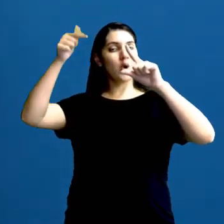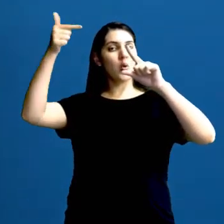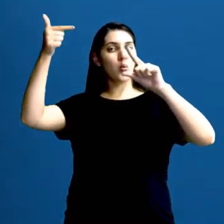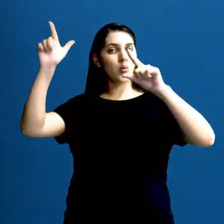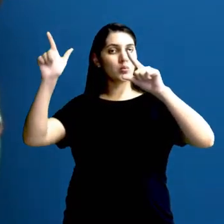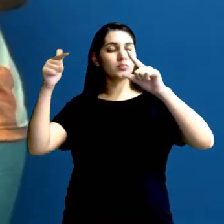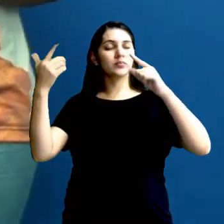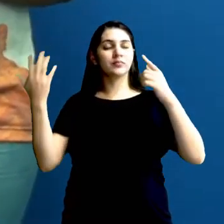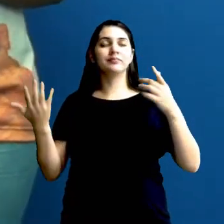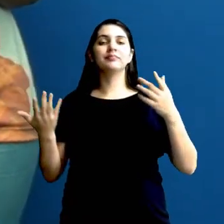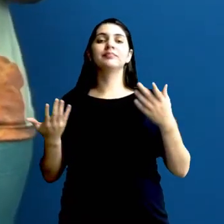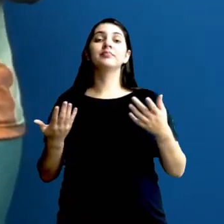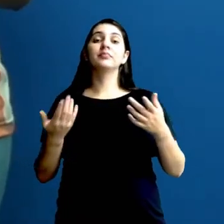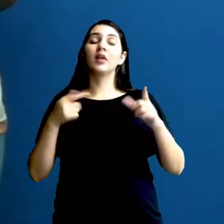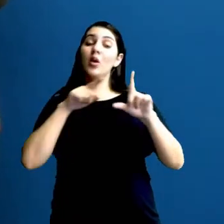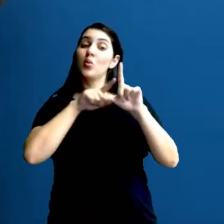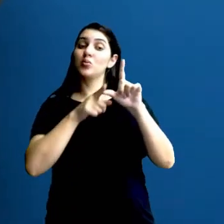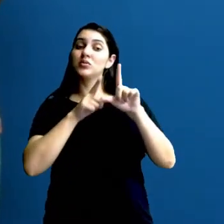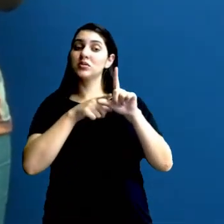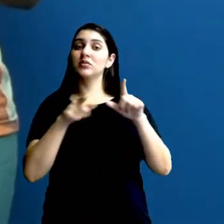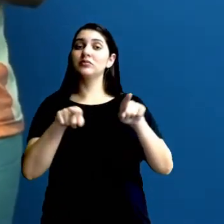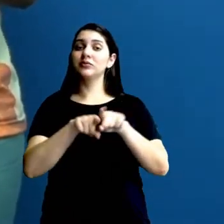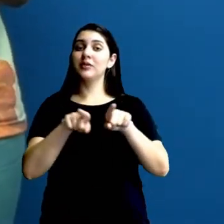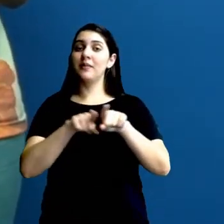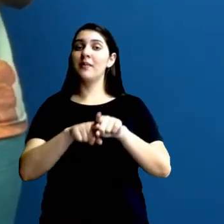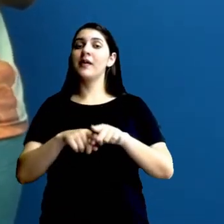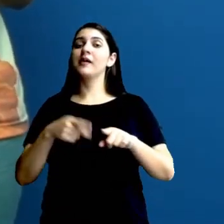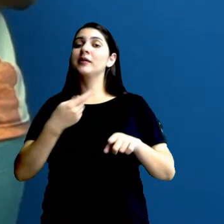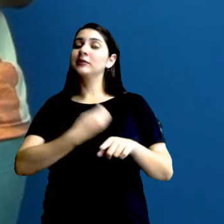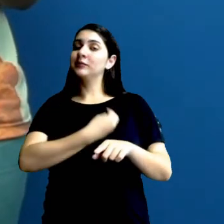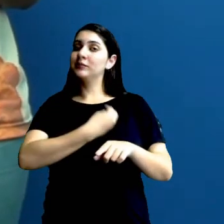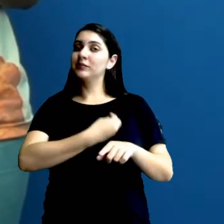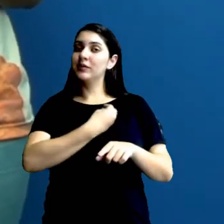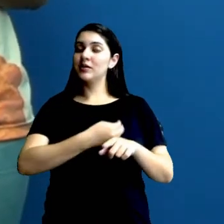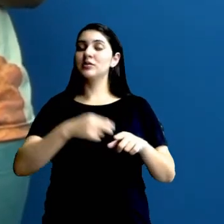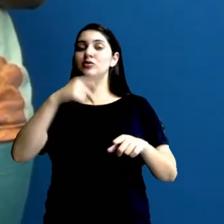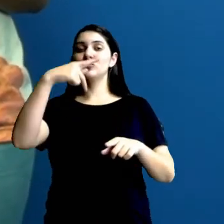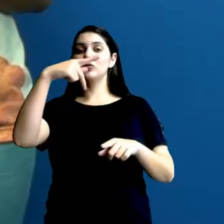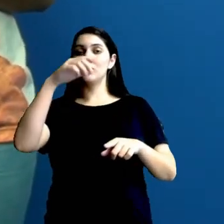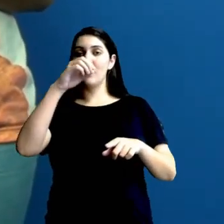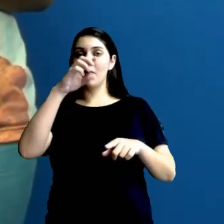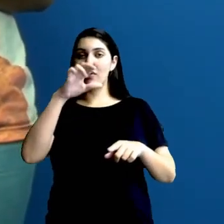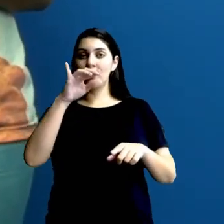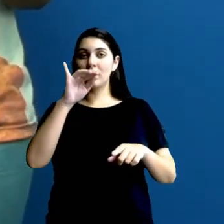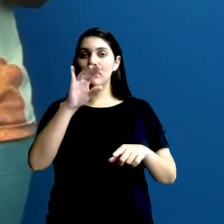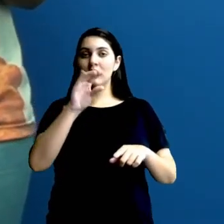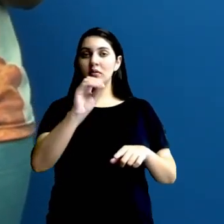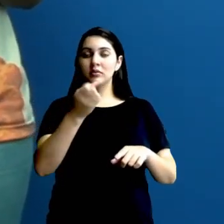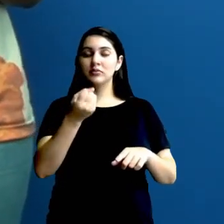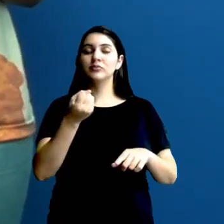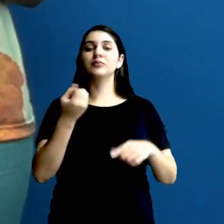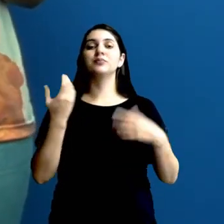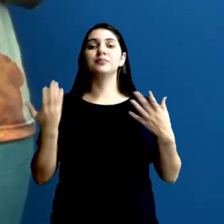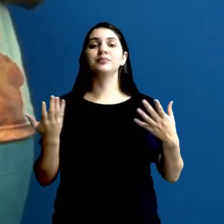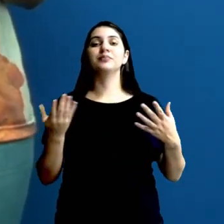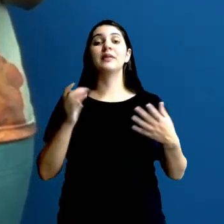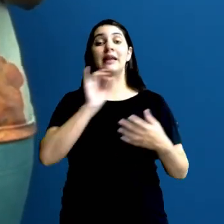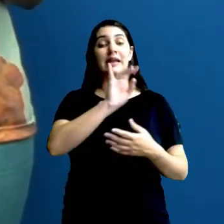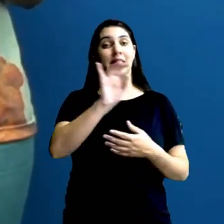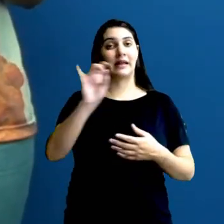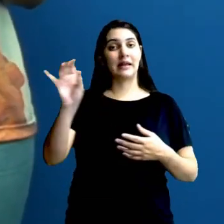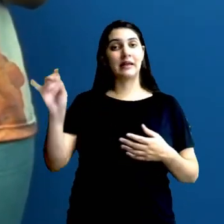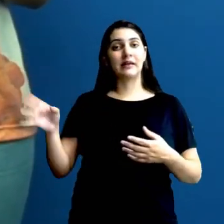ângulo. Então, os ângulos eles também estão presentes nos polígonos. E